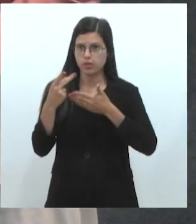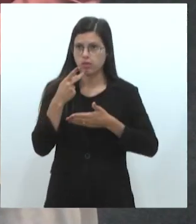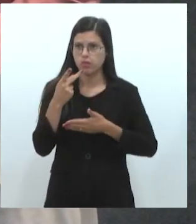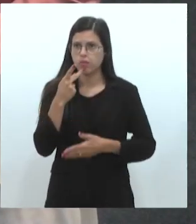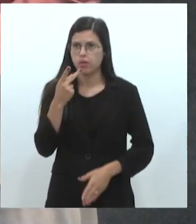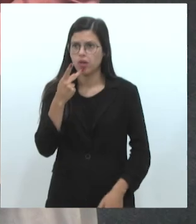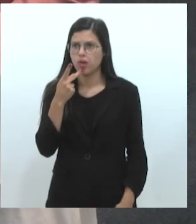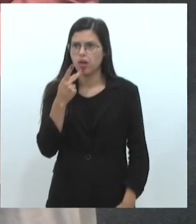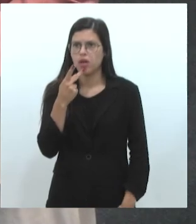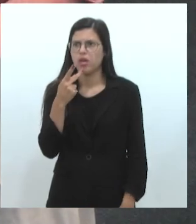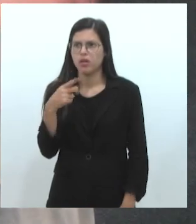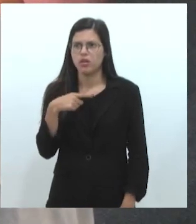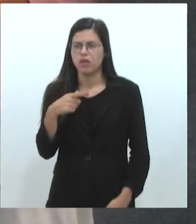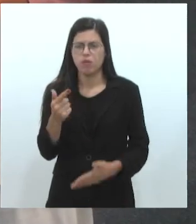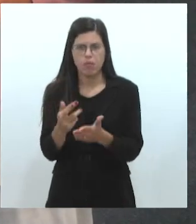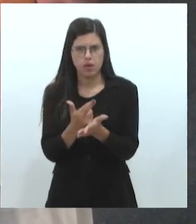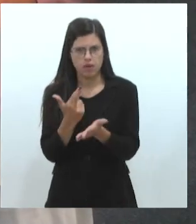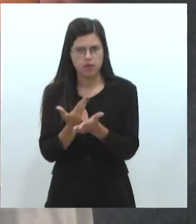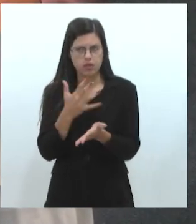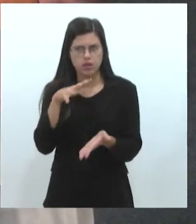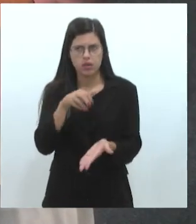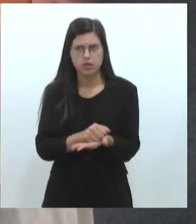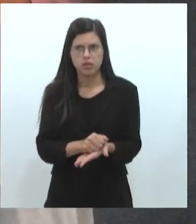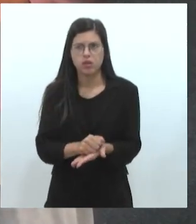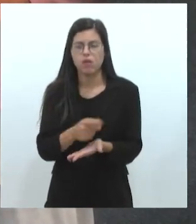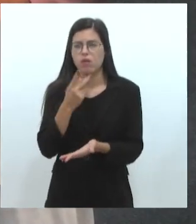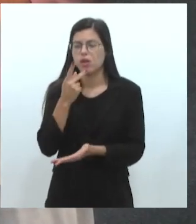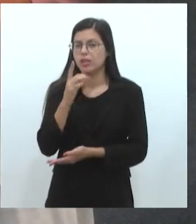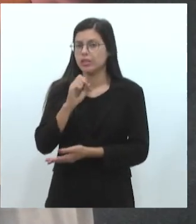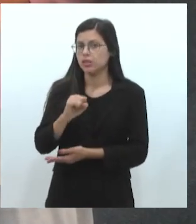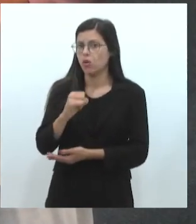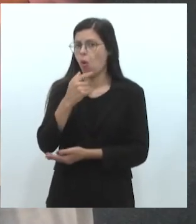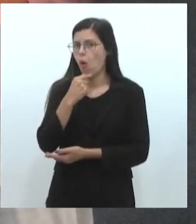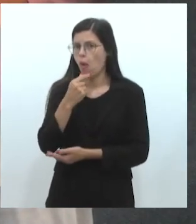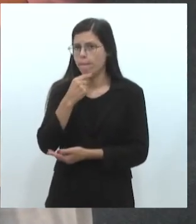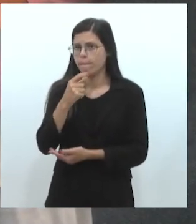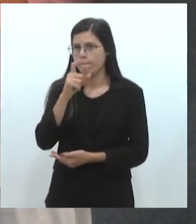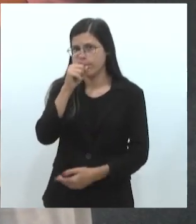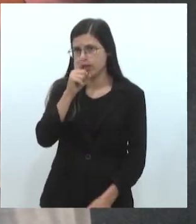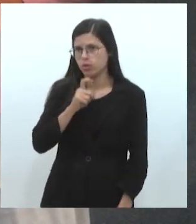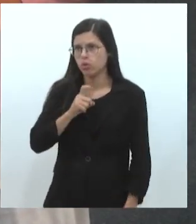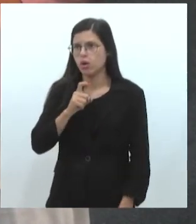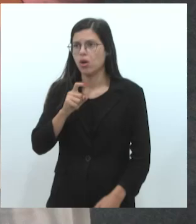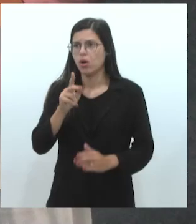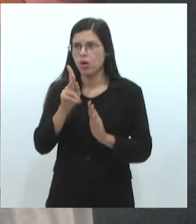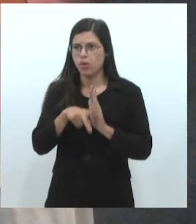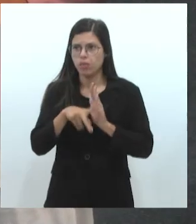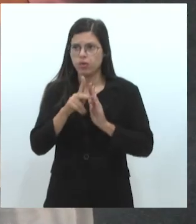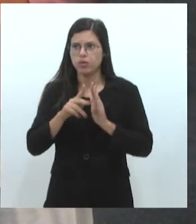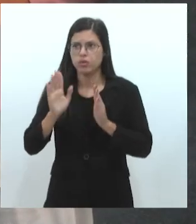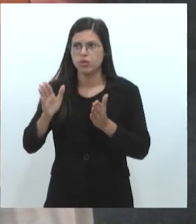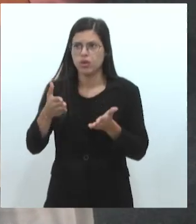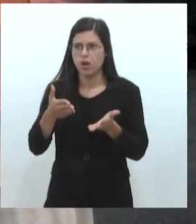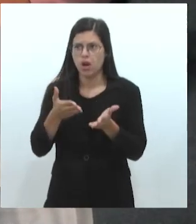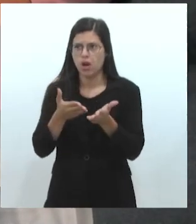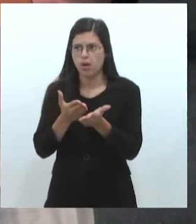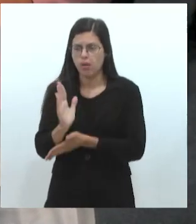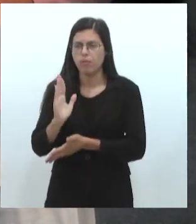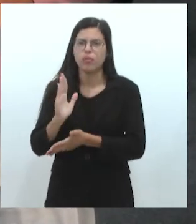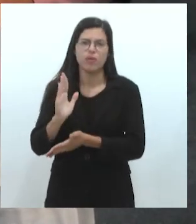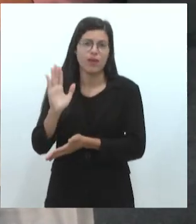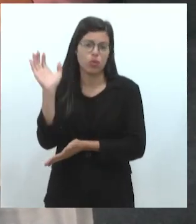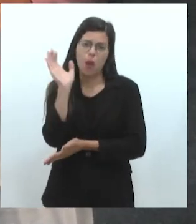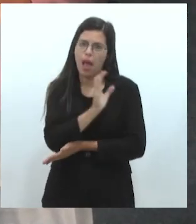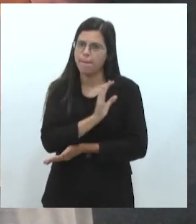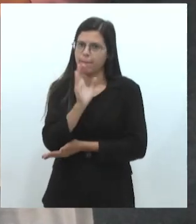coluna registrou, que se os homens menstruassem, esse projeto já teria sido aprovado há mais tempo. A mesma coisa a gente